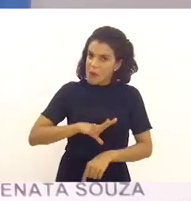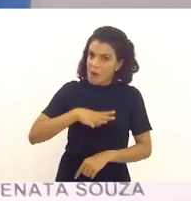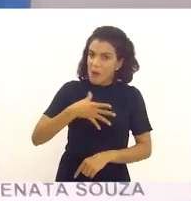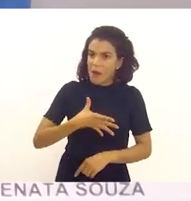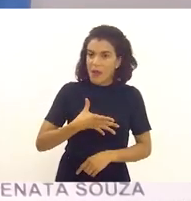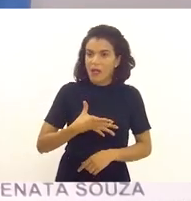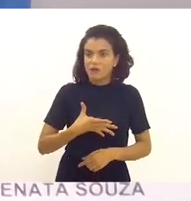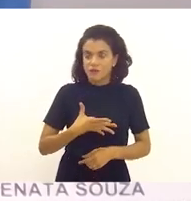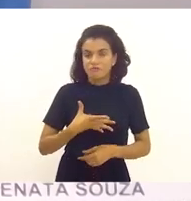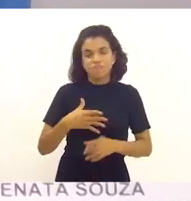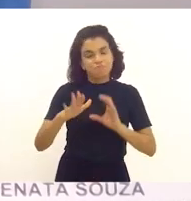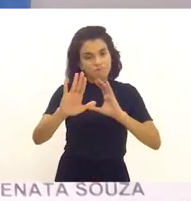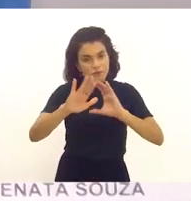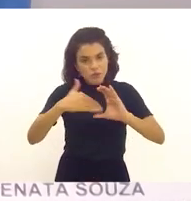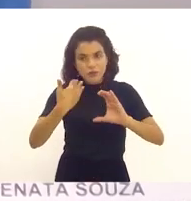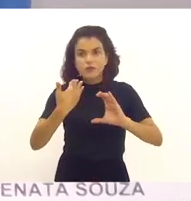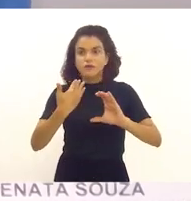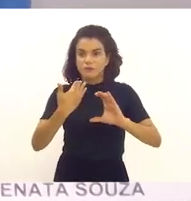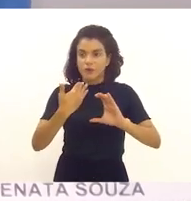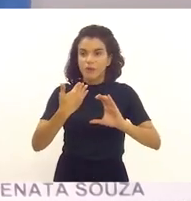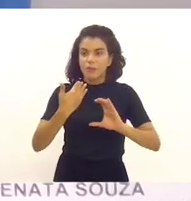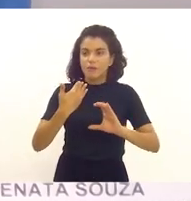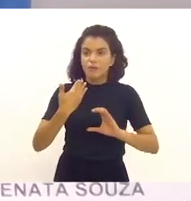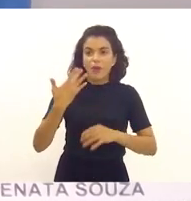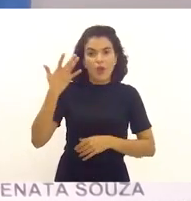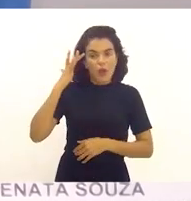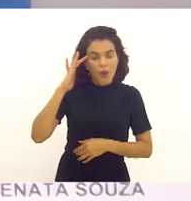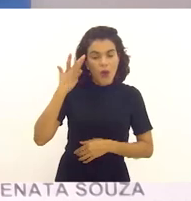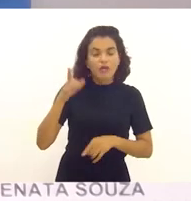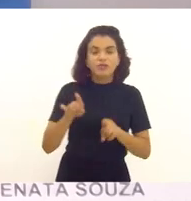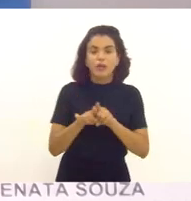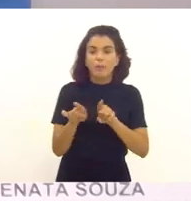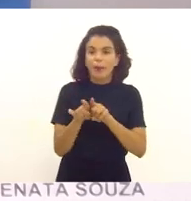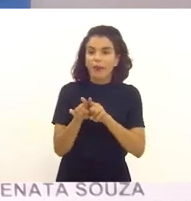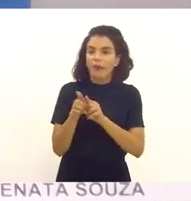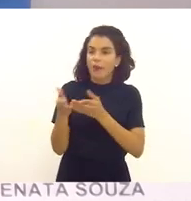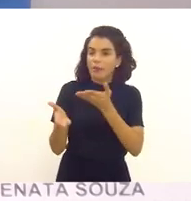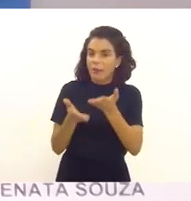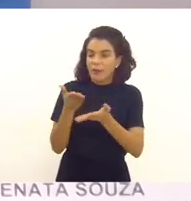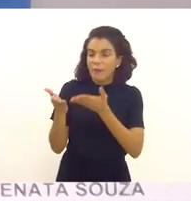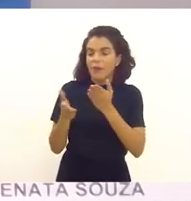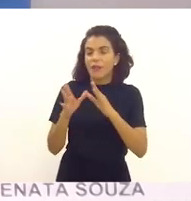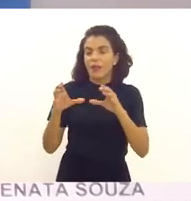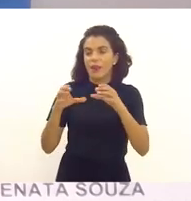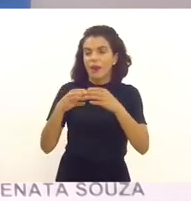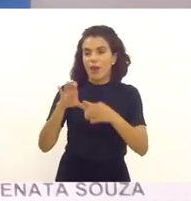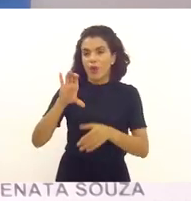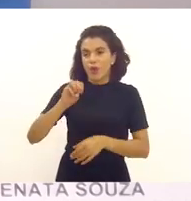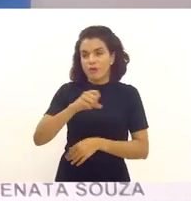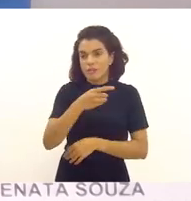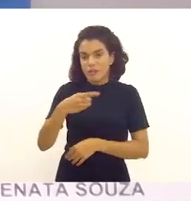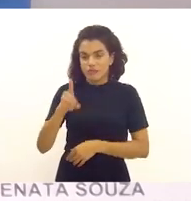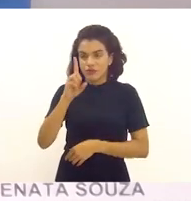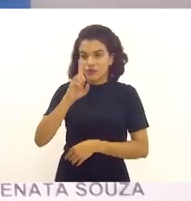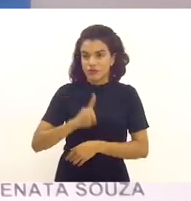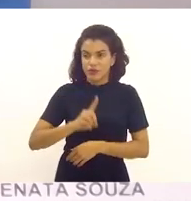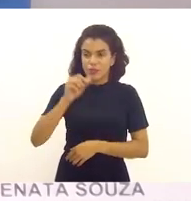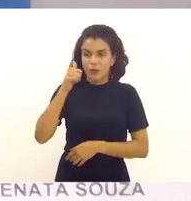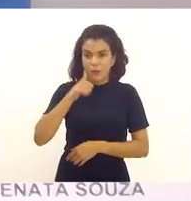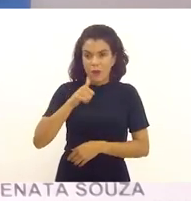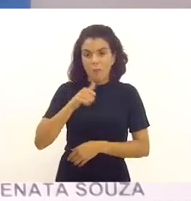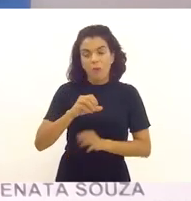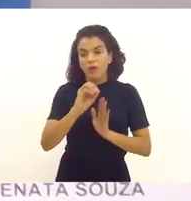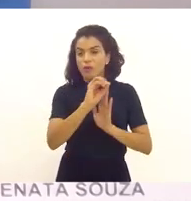nos envie e eu acho que o atendimento na comissão de defesa dos direitos da mulher pode redundar no ofício